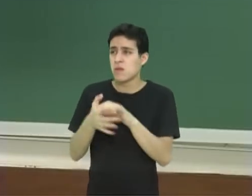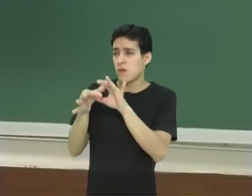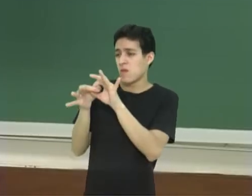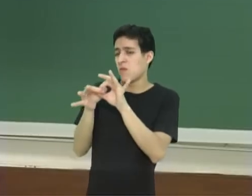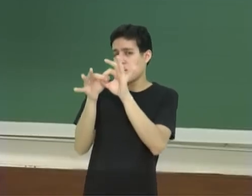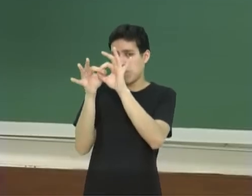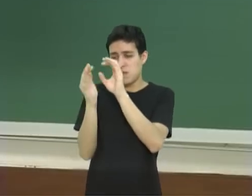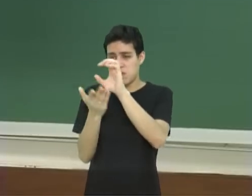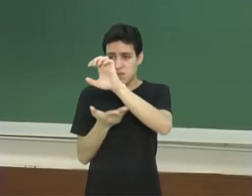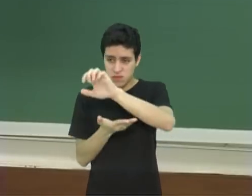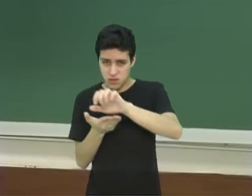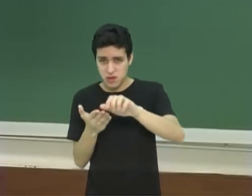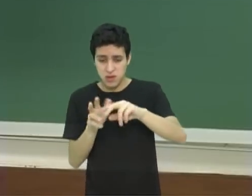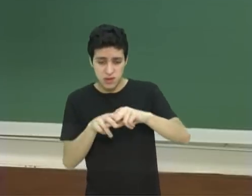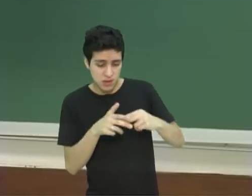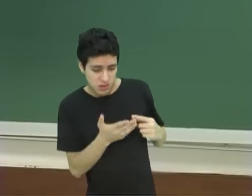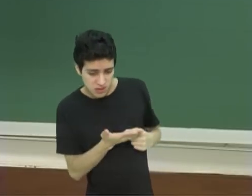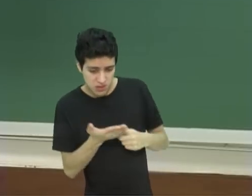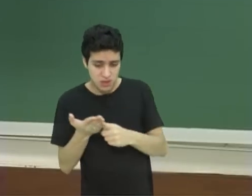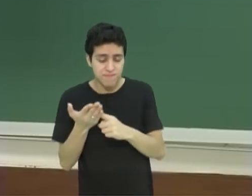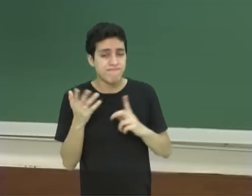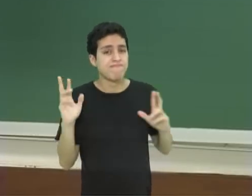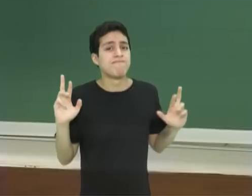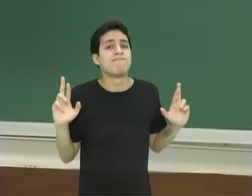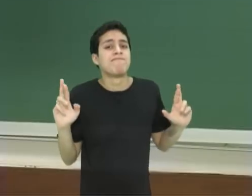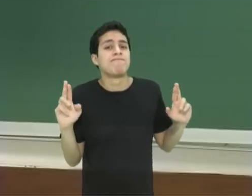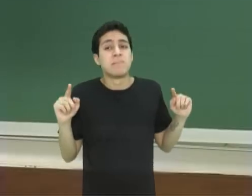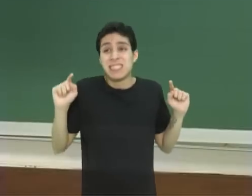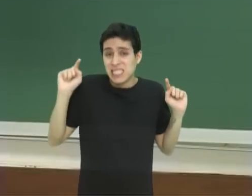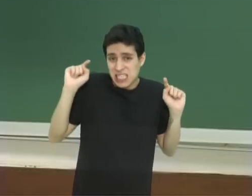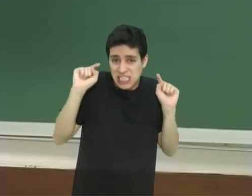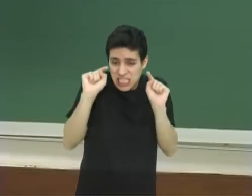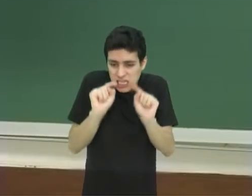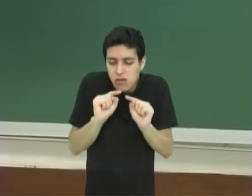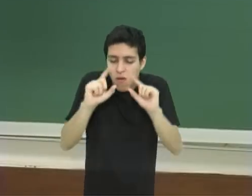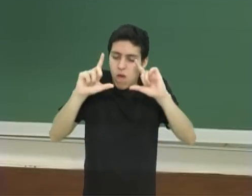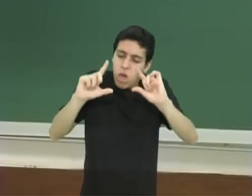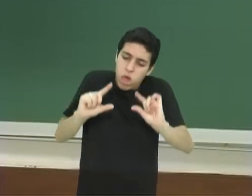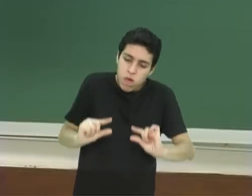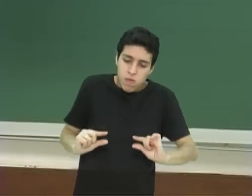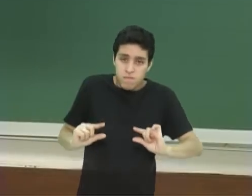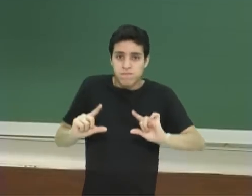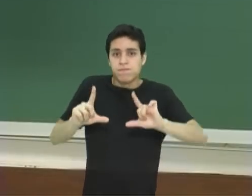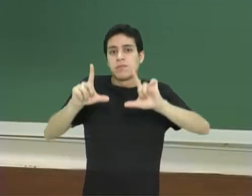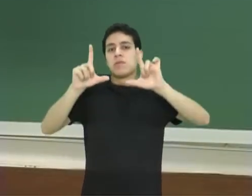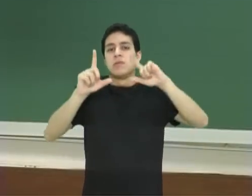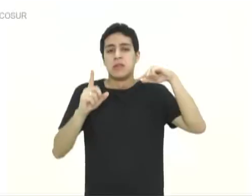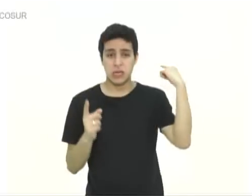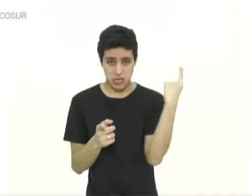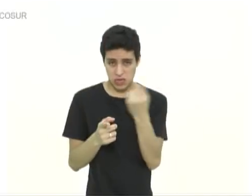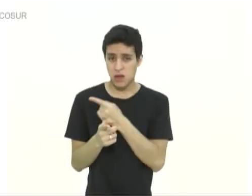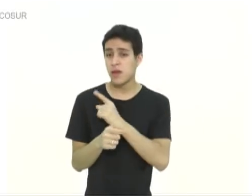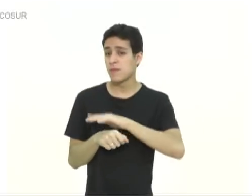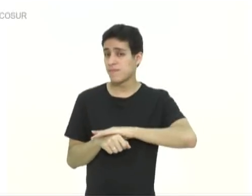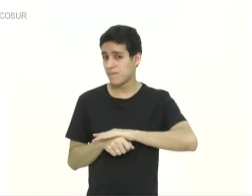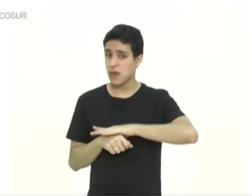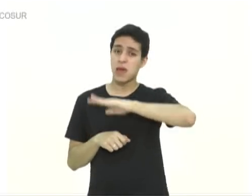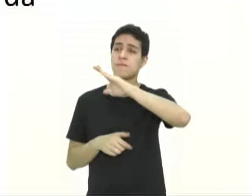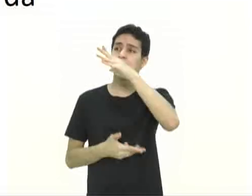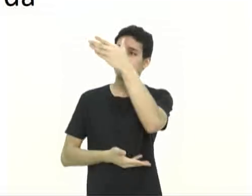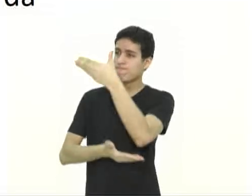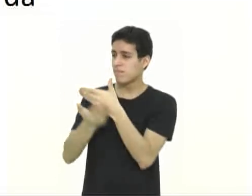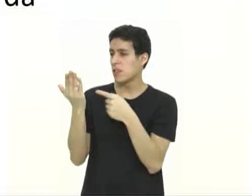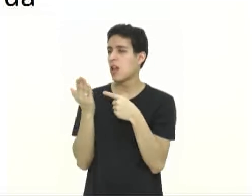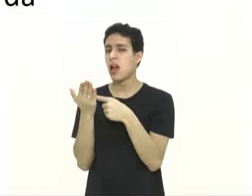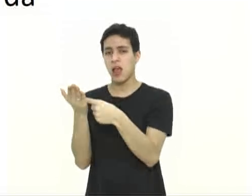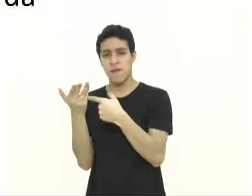Europeia, né? A partir desse acordo, espera-se que essa situação se reverta e a gente possa ter mais